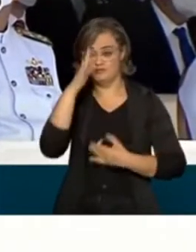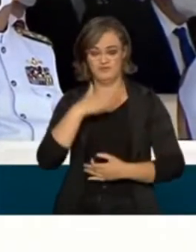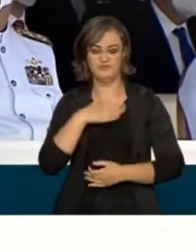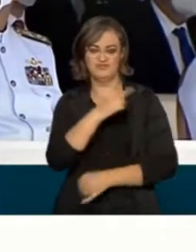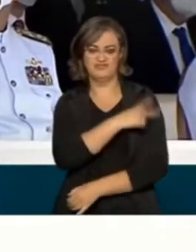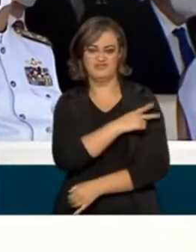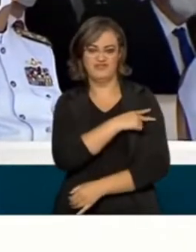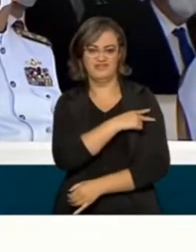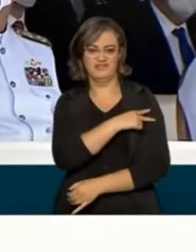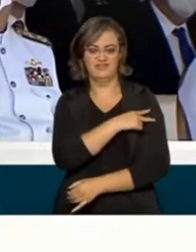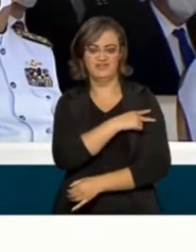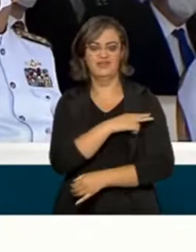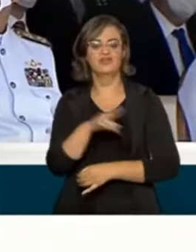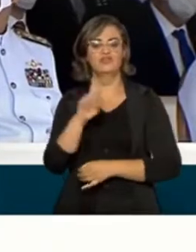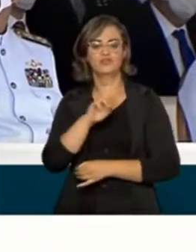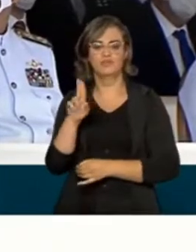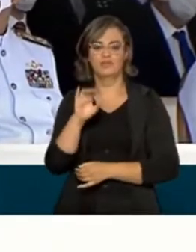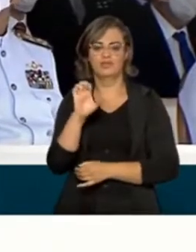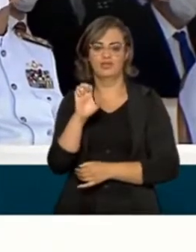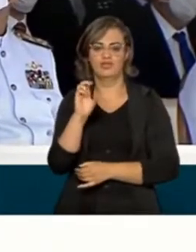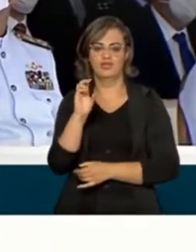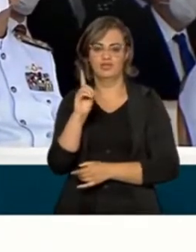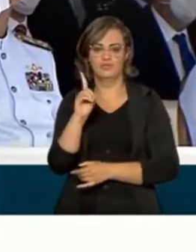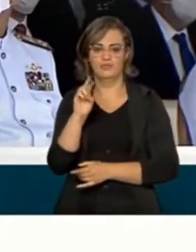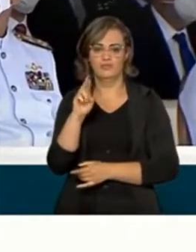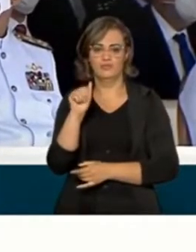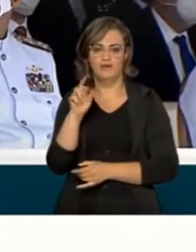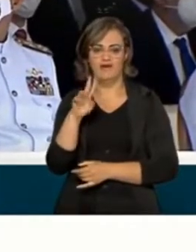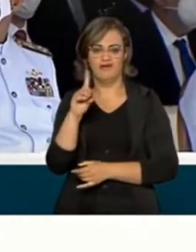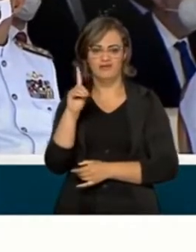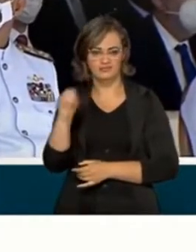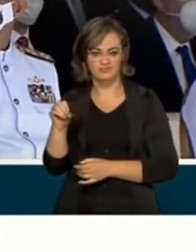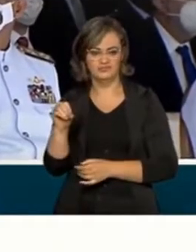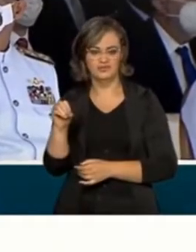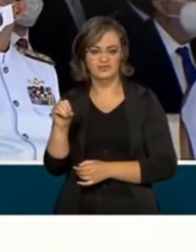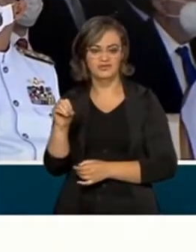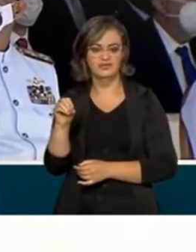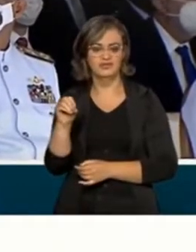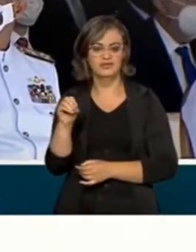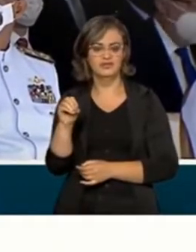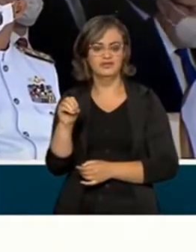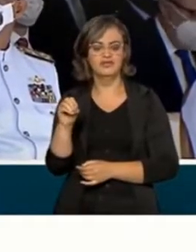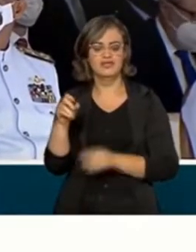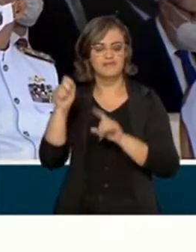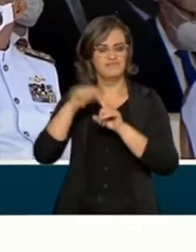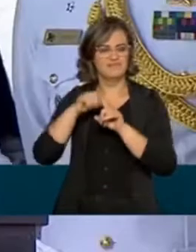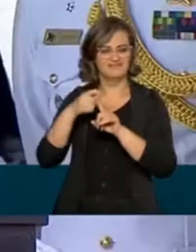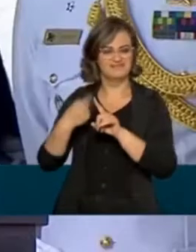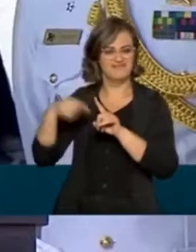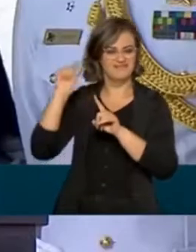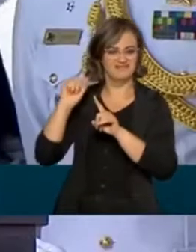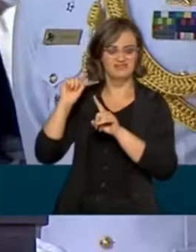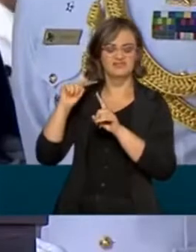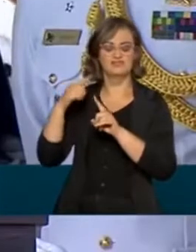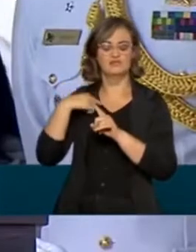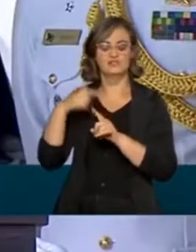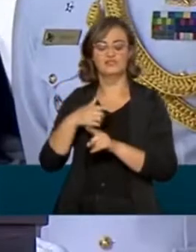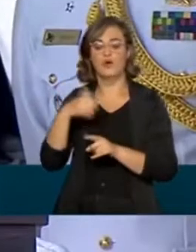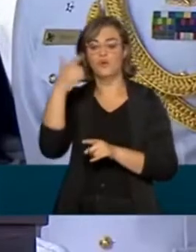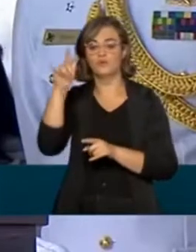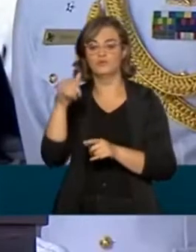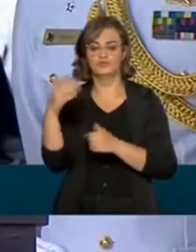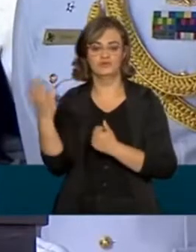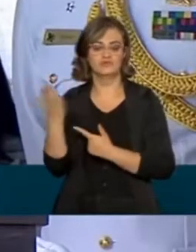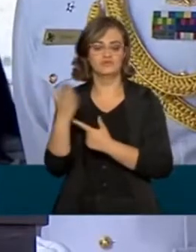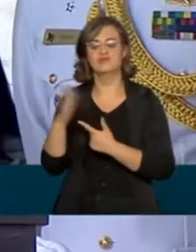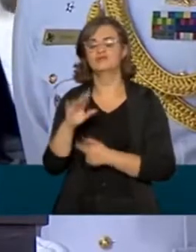gabinete, vice-almirante Eduardo Machado Vasques, e há poucos meses atrás, também o vice-almirante, na